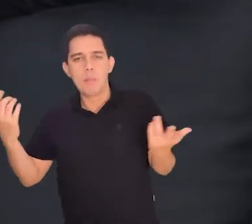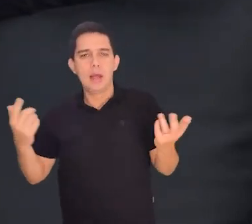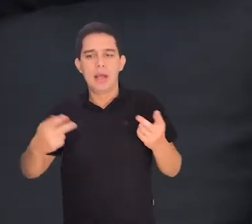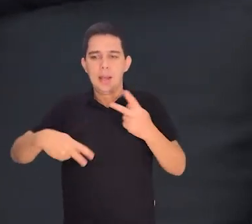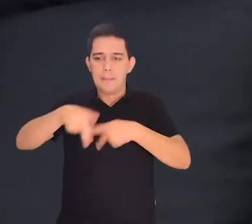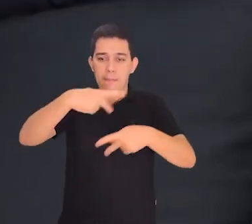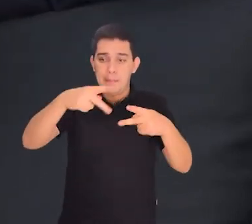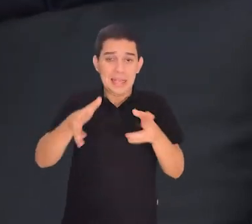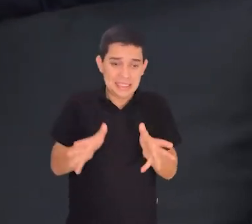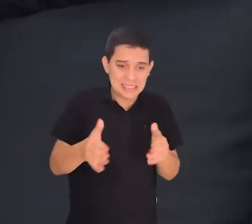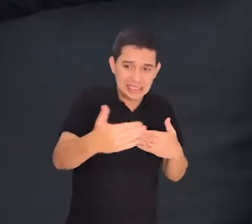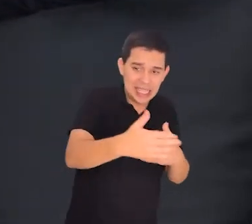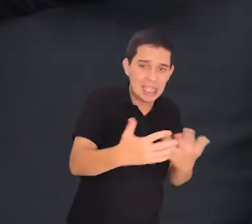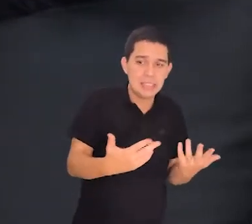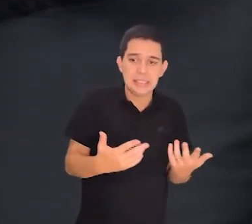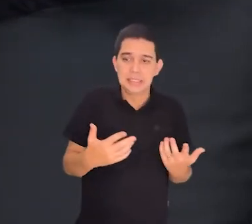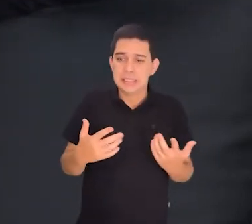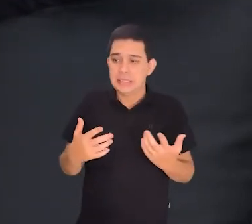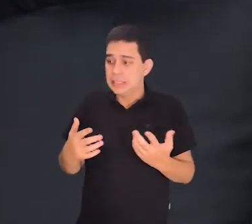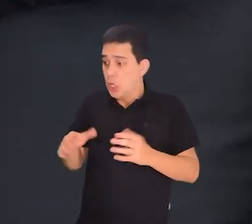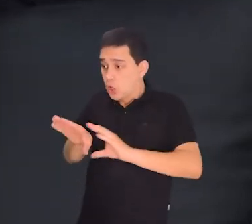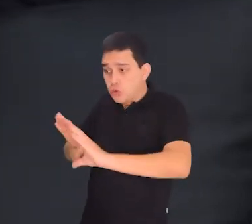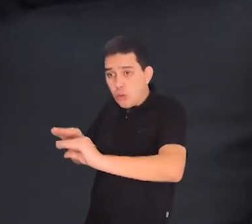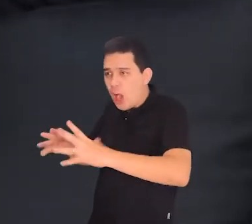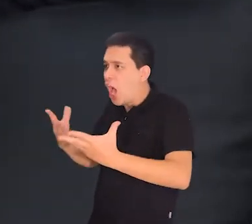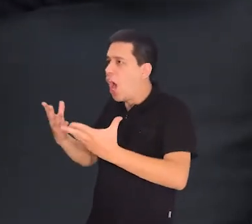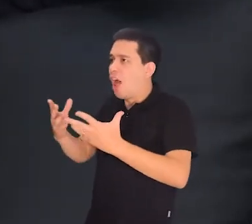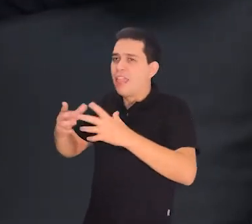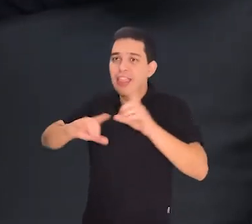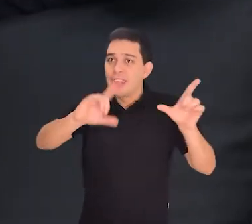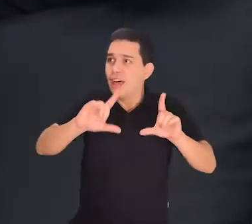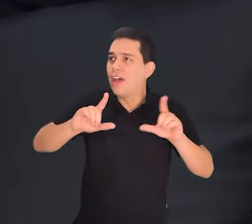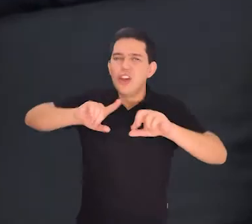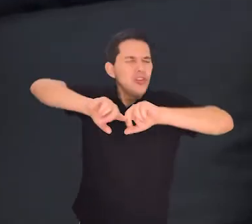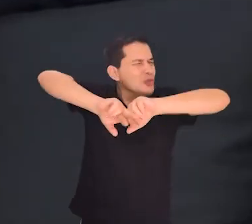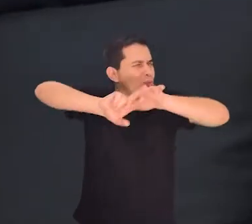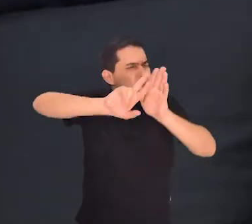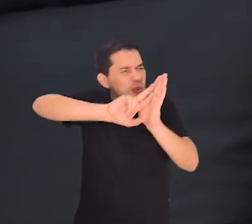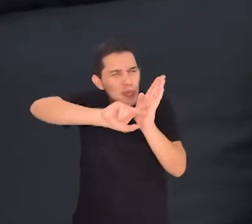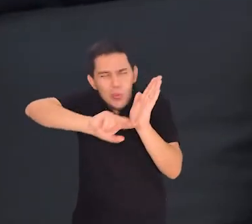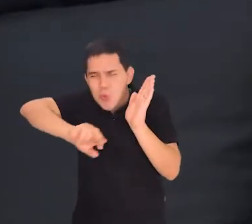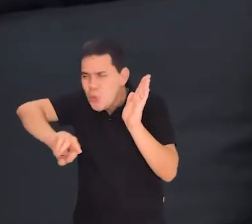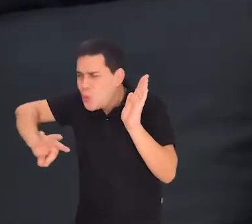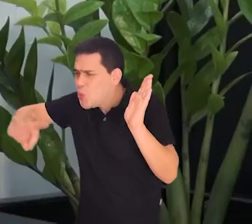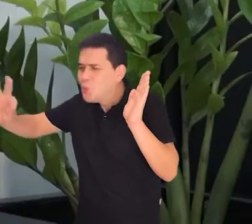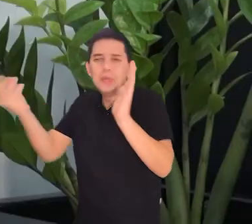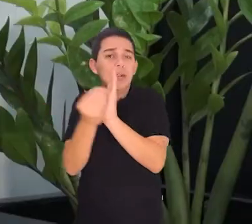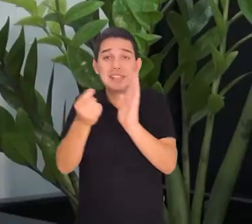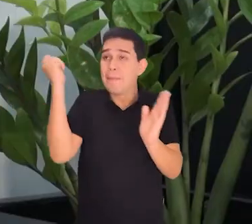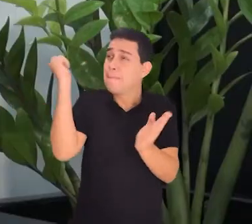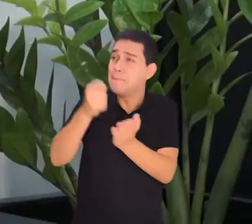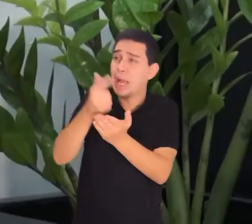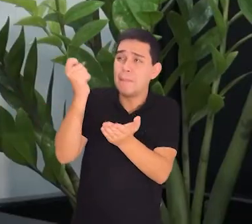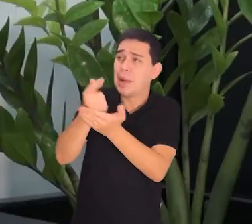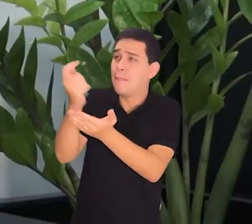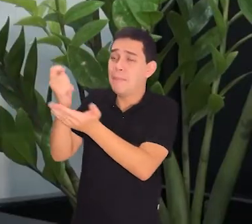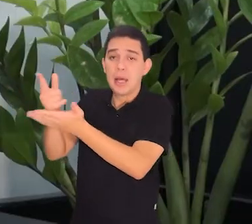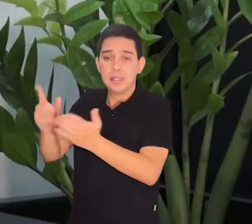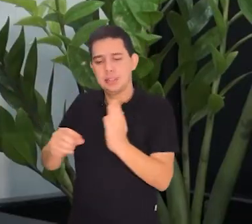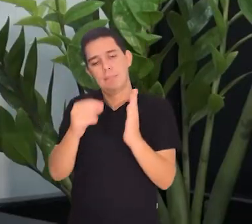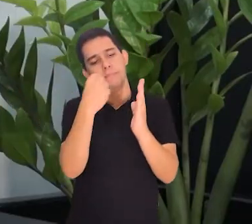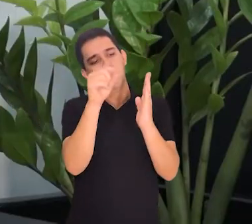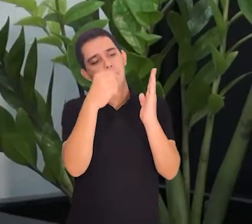presentes, móveis e decoração da casa, entender todos os seus itens do seu orçamento e enxugar um pouquinho de todos eles, para que tudo